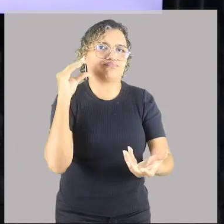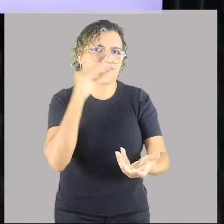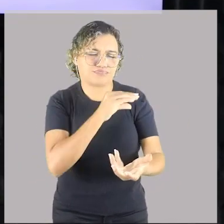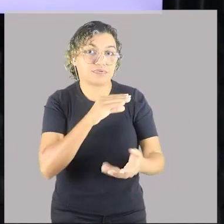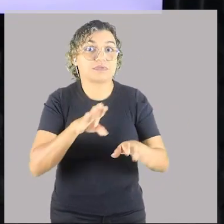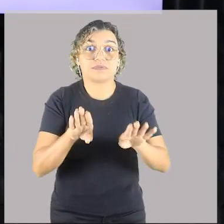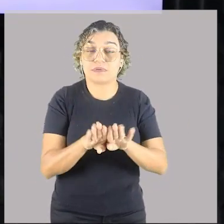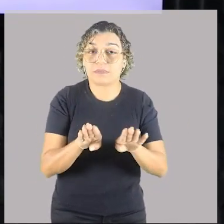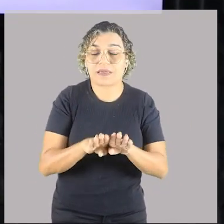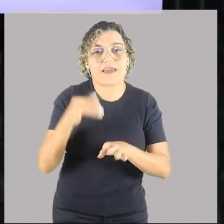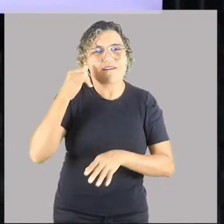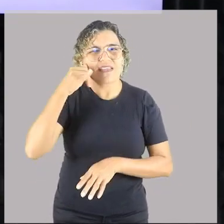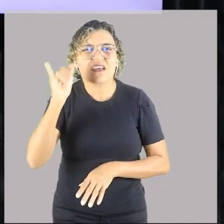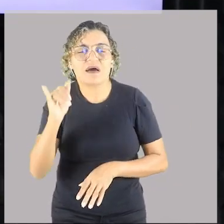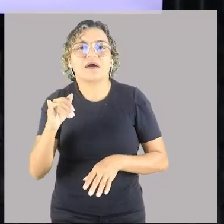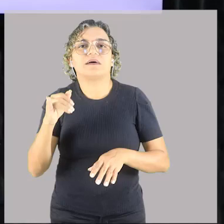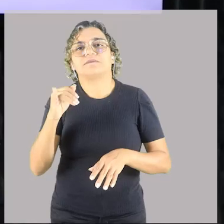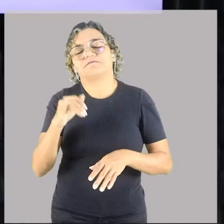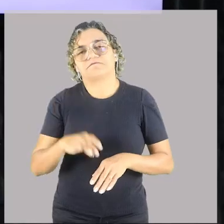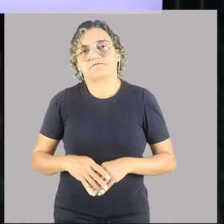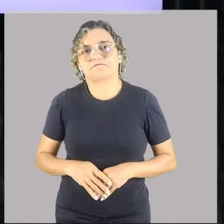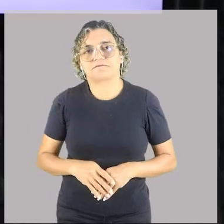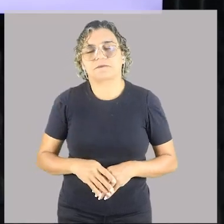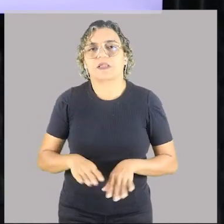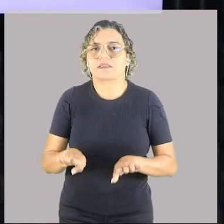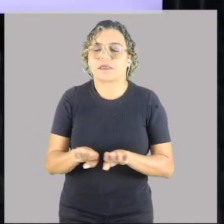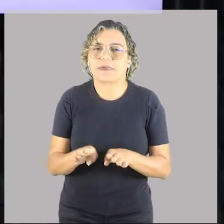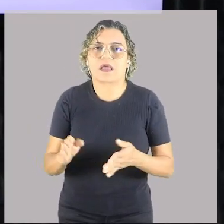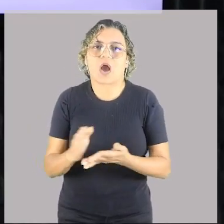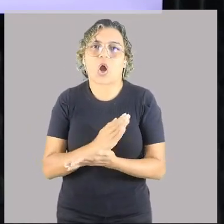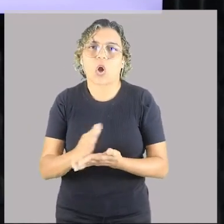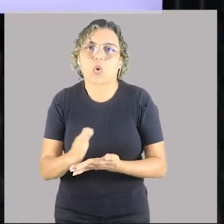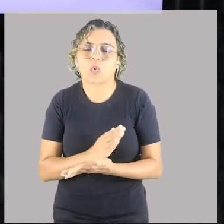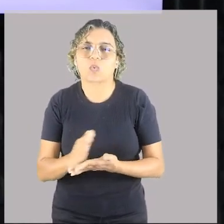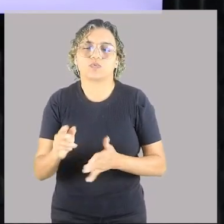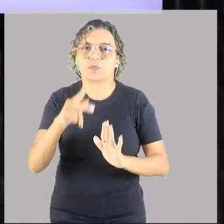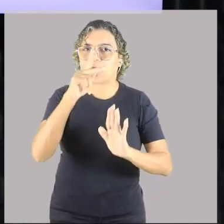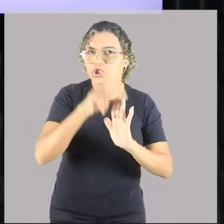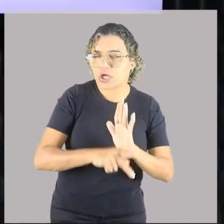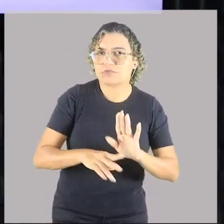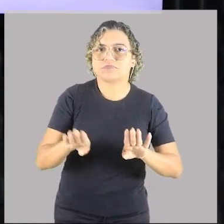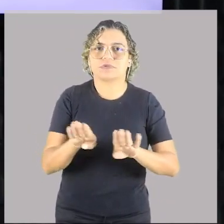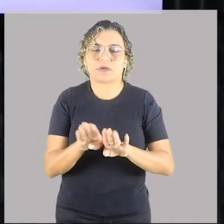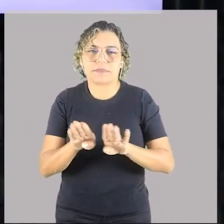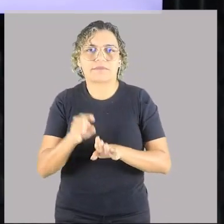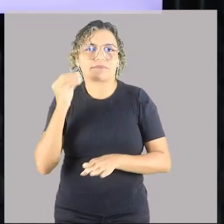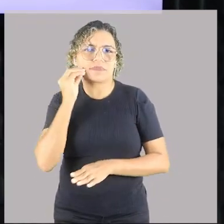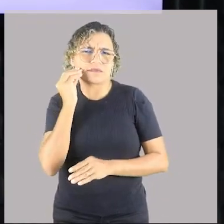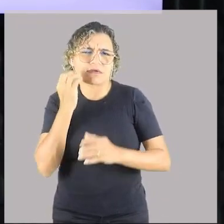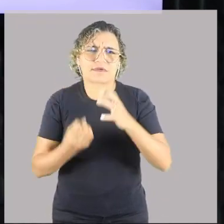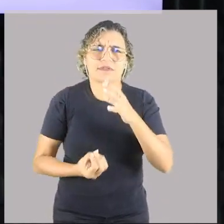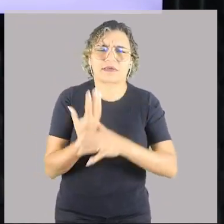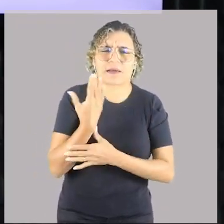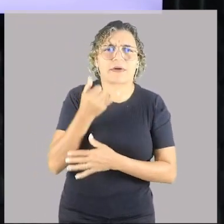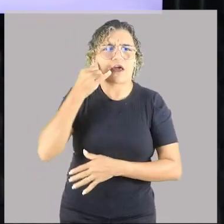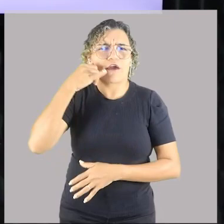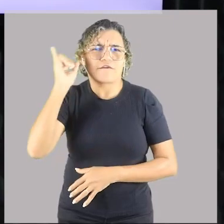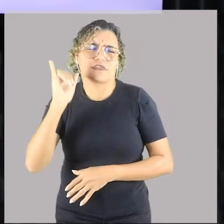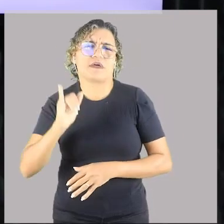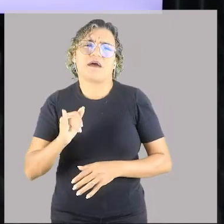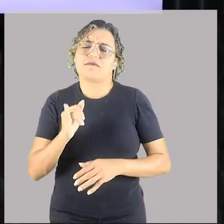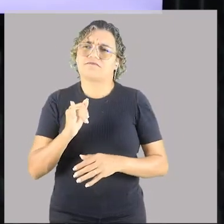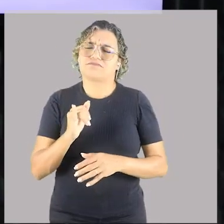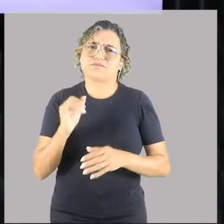da certificação Gold Standard para projetos do Protocolo de Quioto. E aí é bem interessante aqui dar